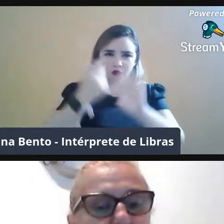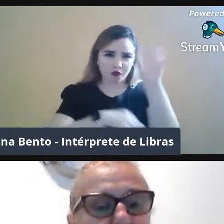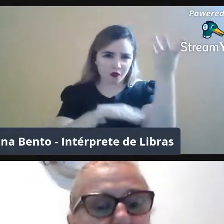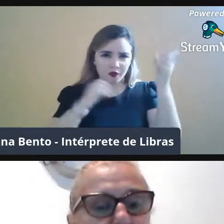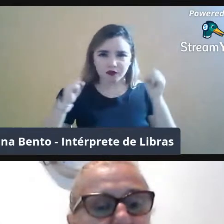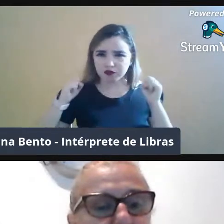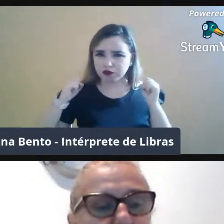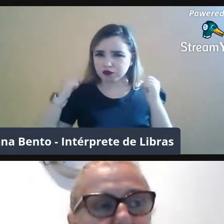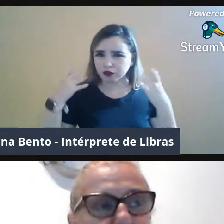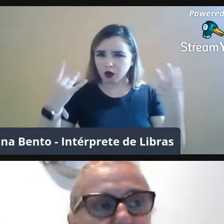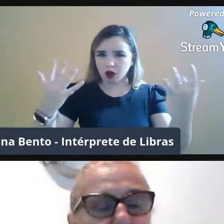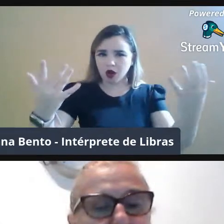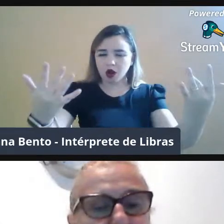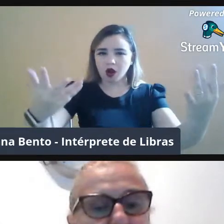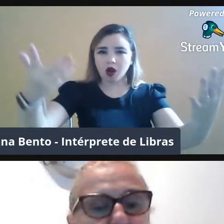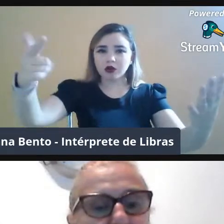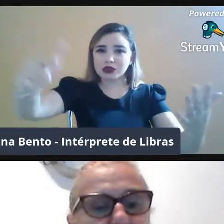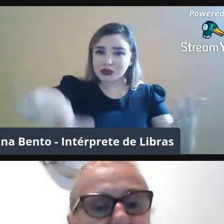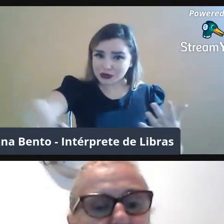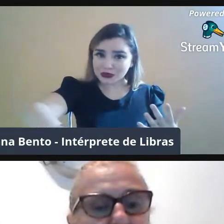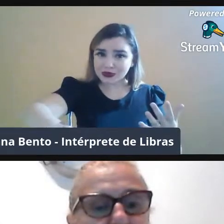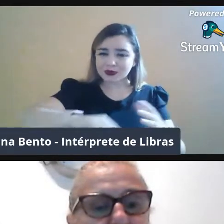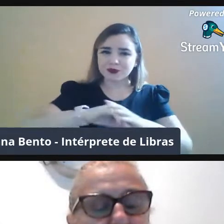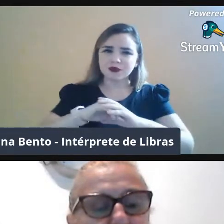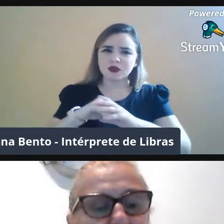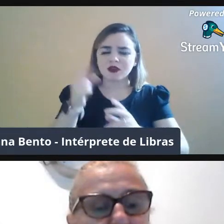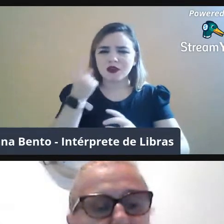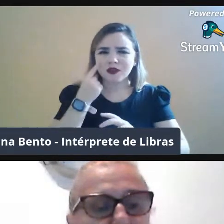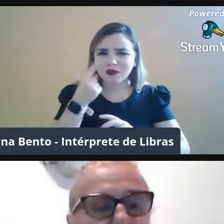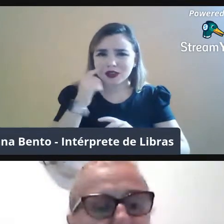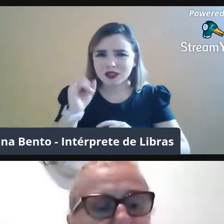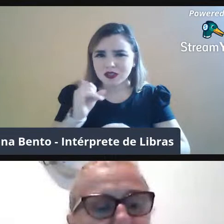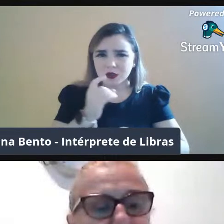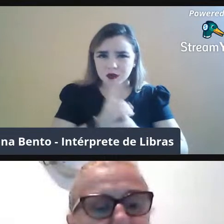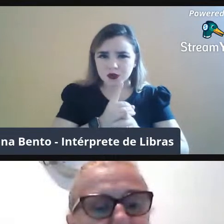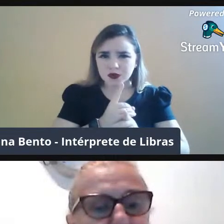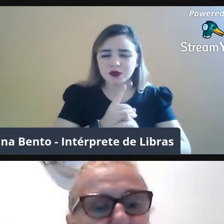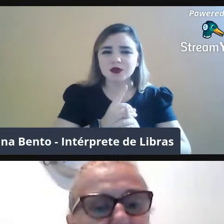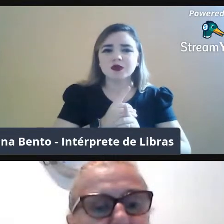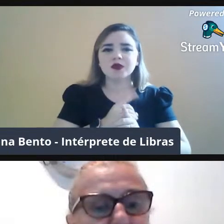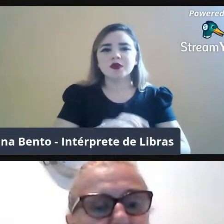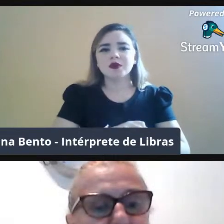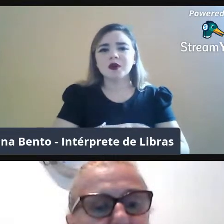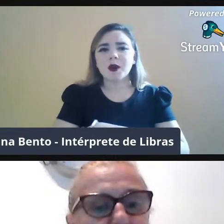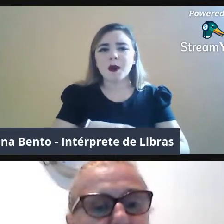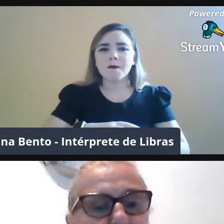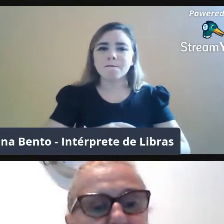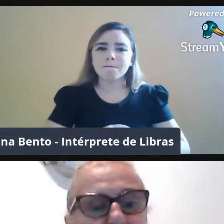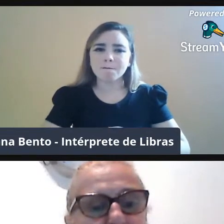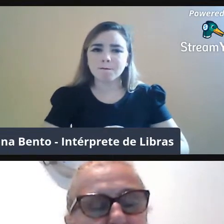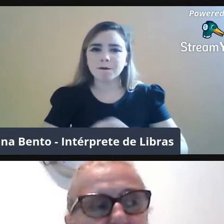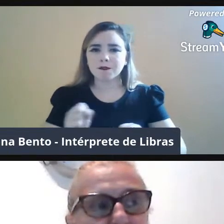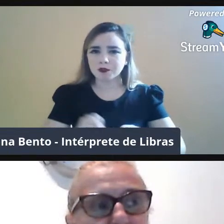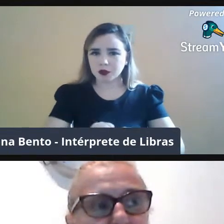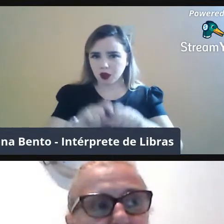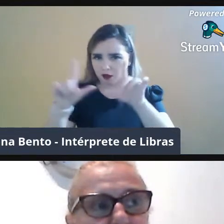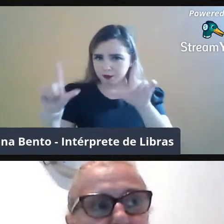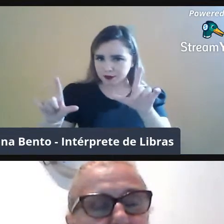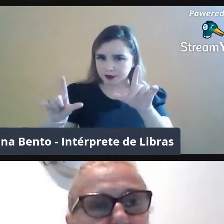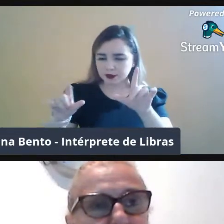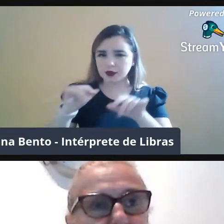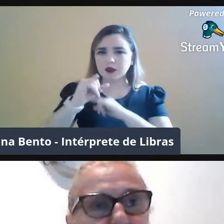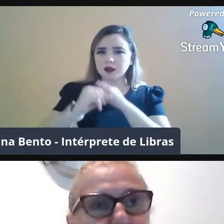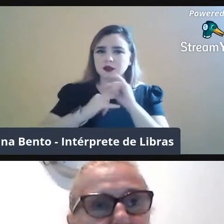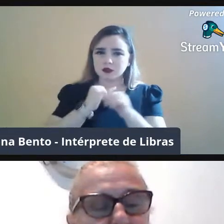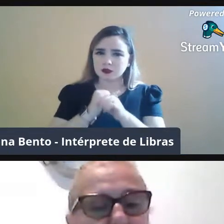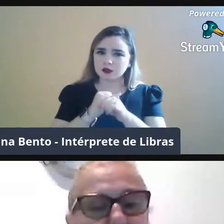sobre reflorestamento. E deixa eu até ver se eu consigo encontrar essa obra aqui. Eu abri uma aba para